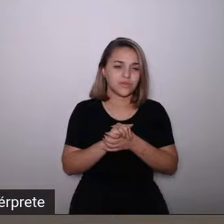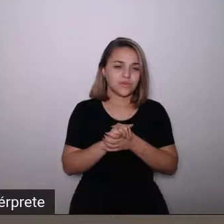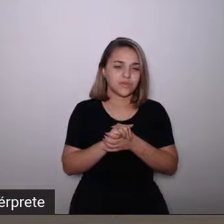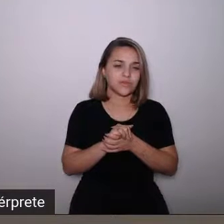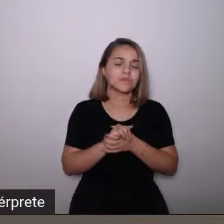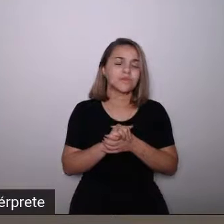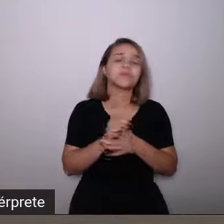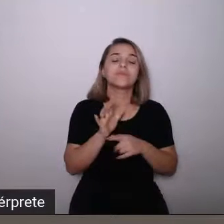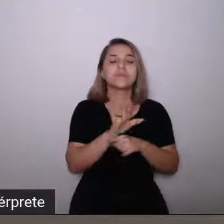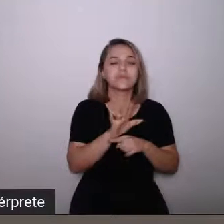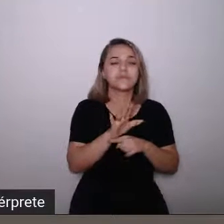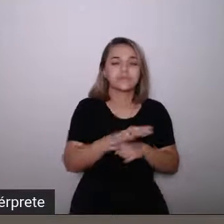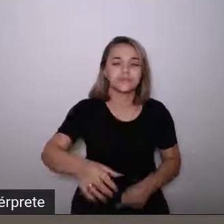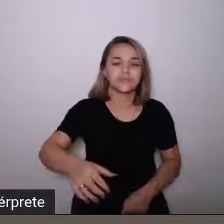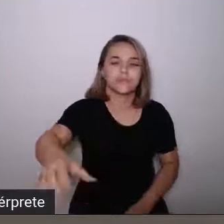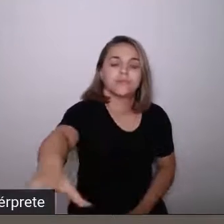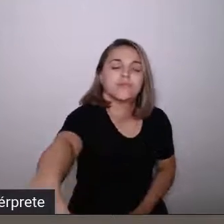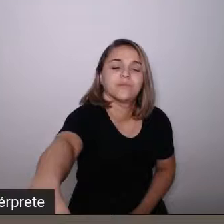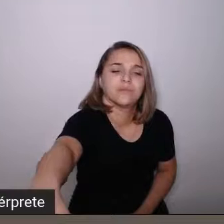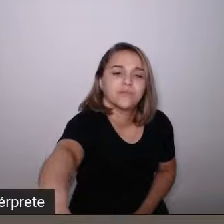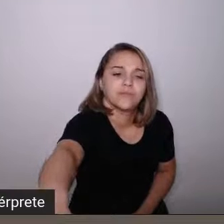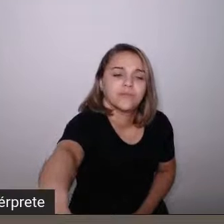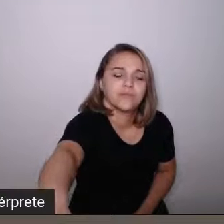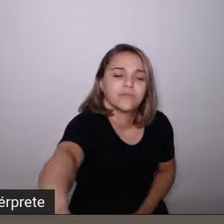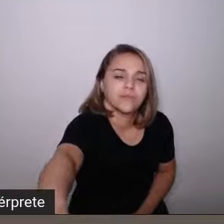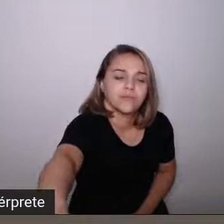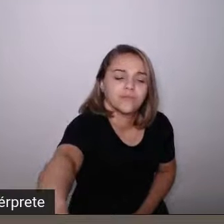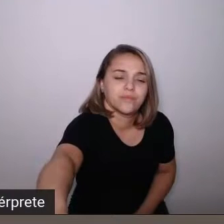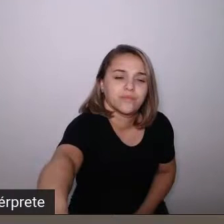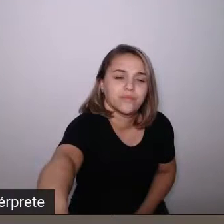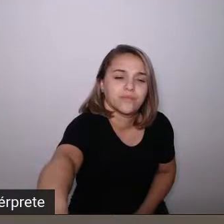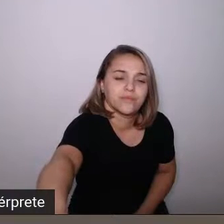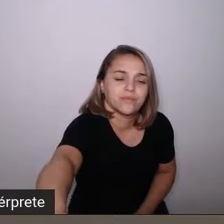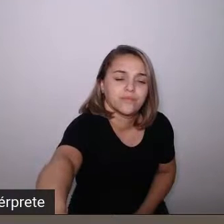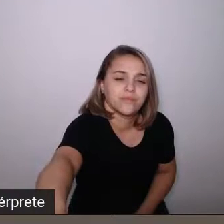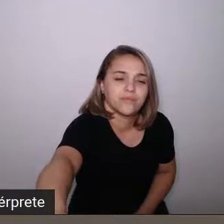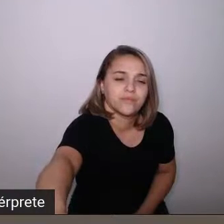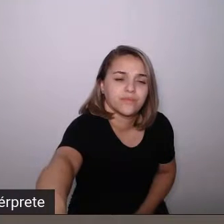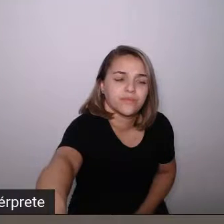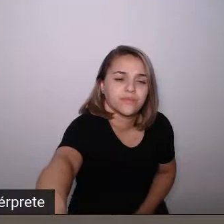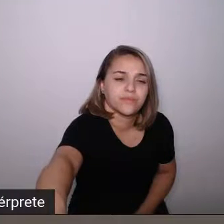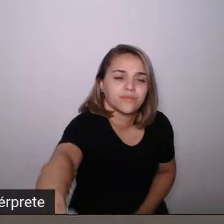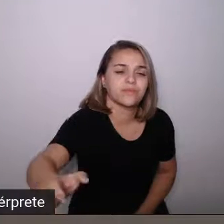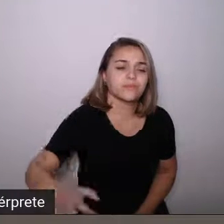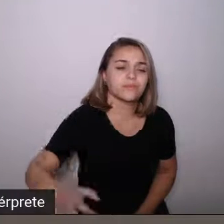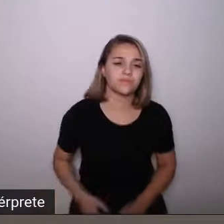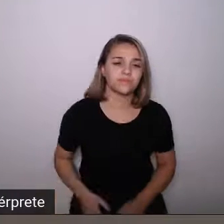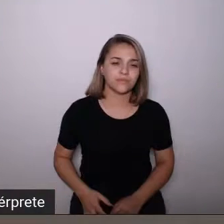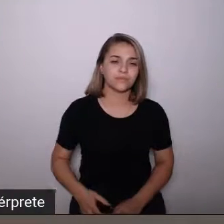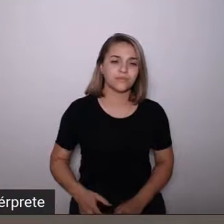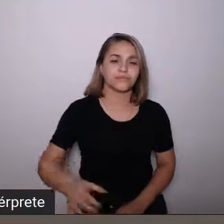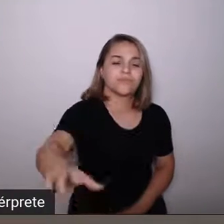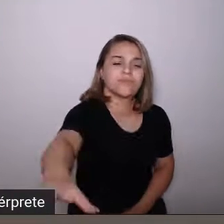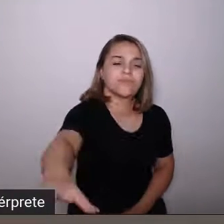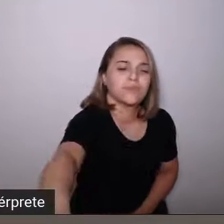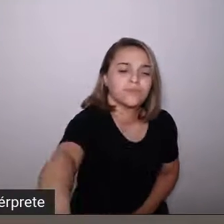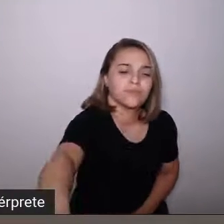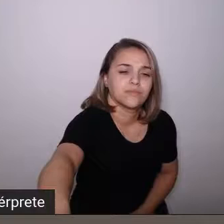Uma figura como você, acho que bem caracterizou aí na sua fala, um homem que